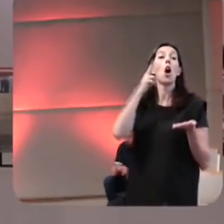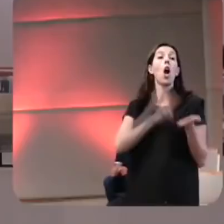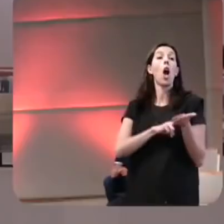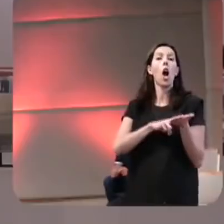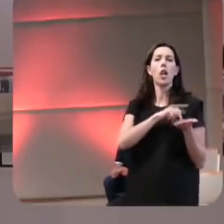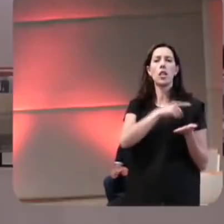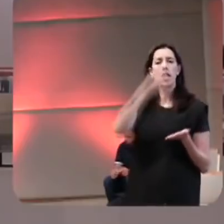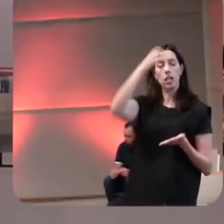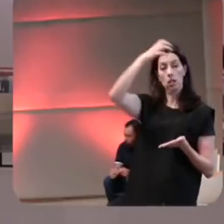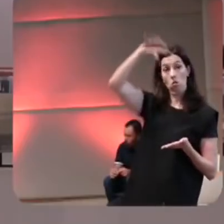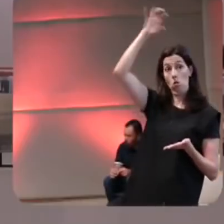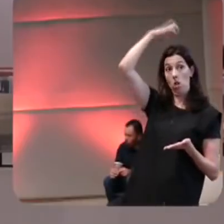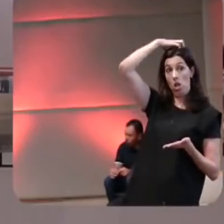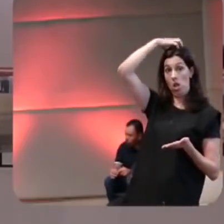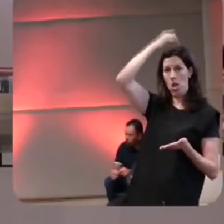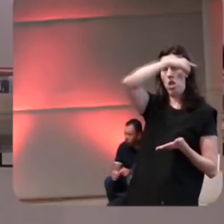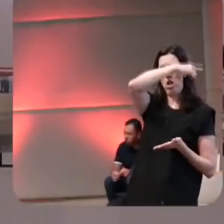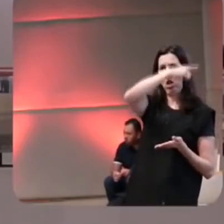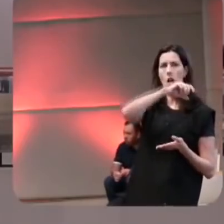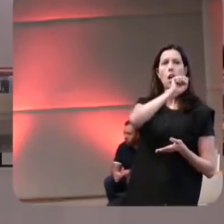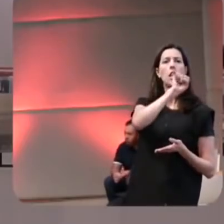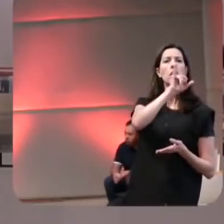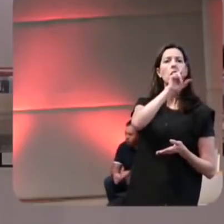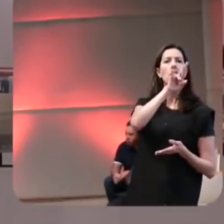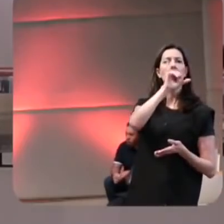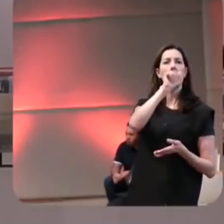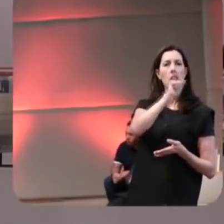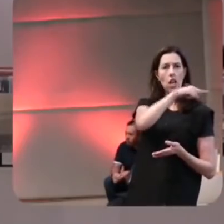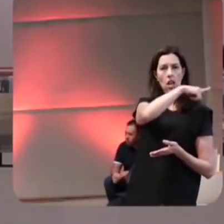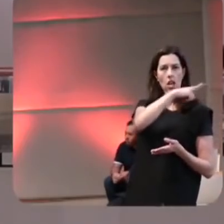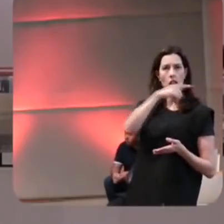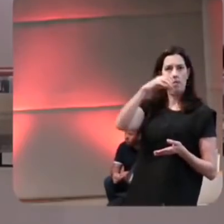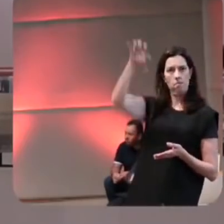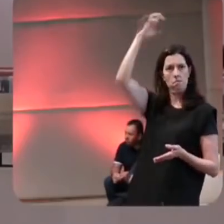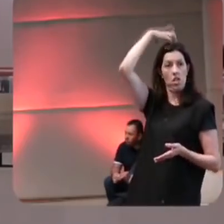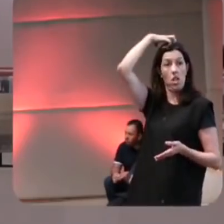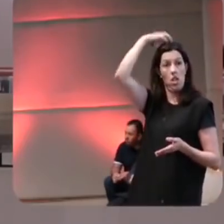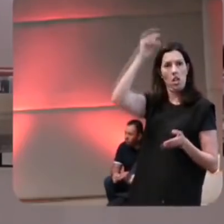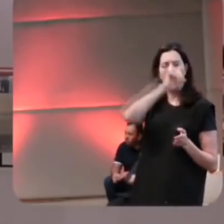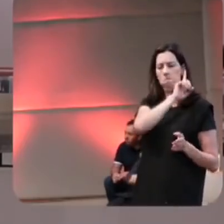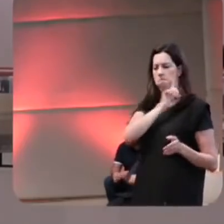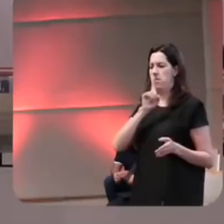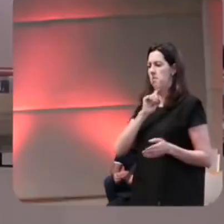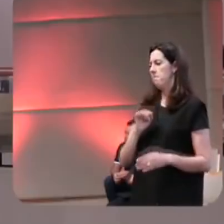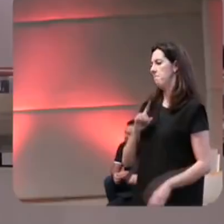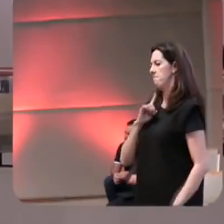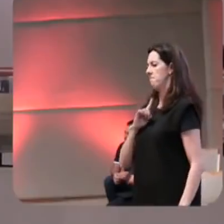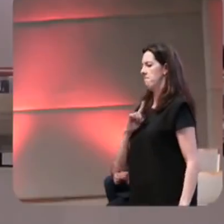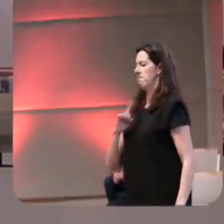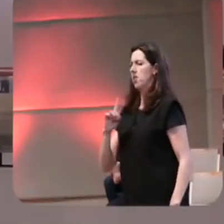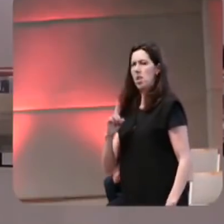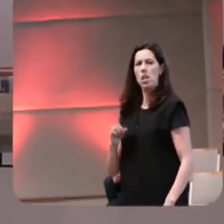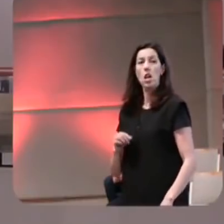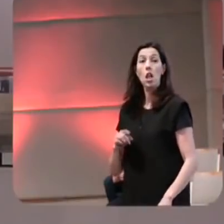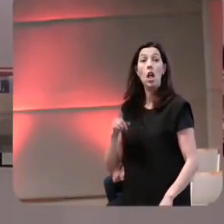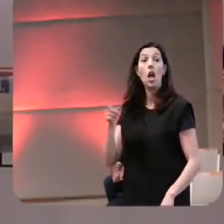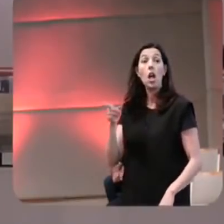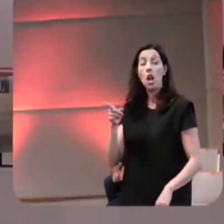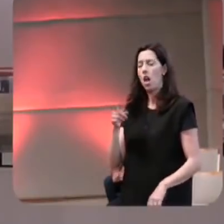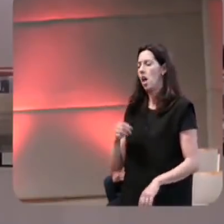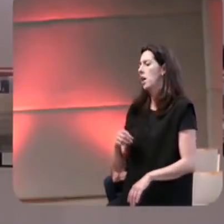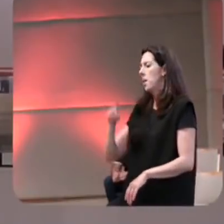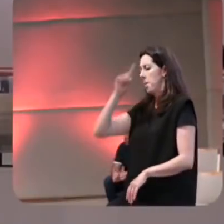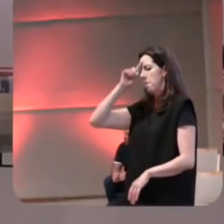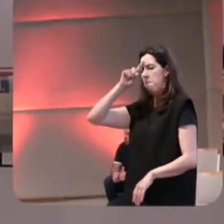do rei da Síria. E o rei da Síria manda o rei de Israel, dá ordens ao rei